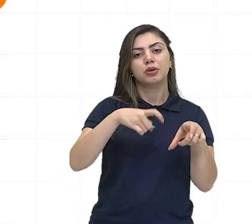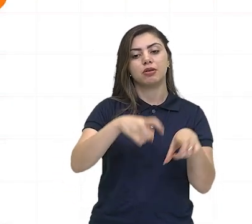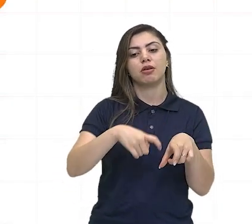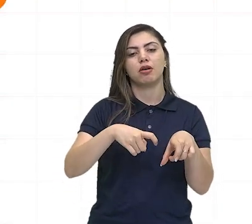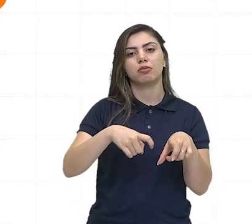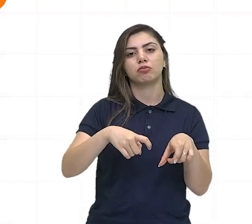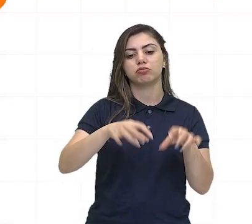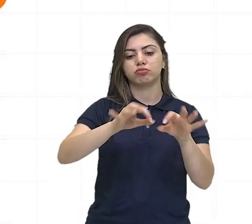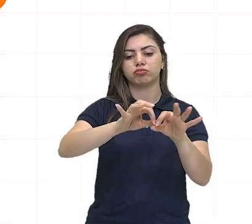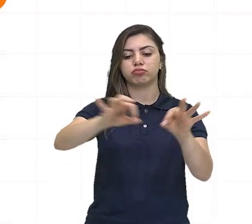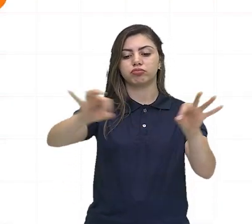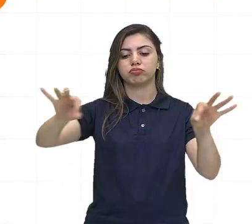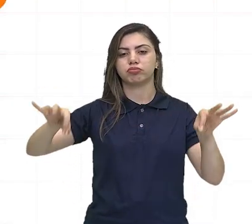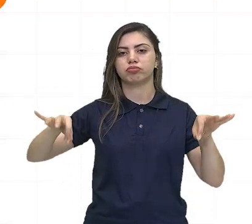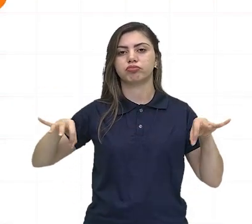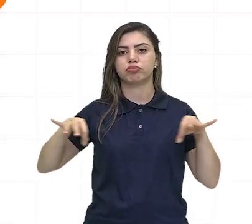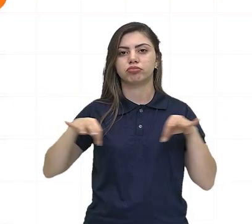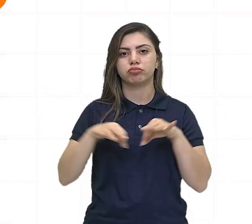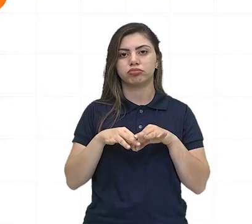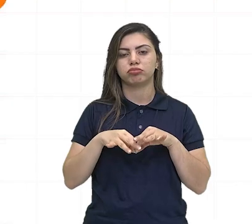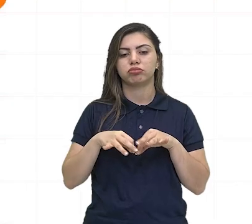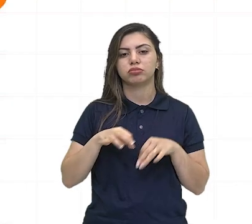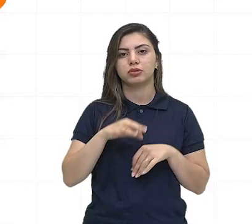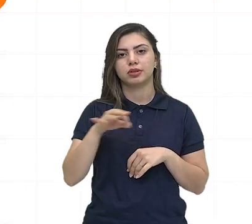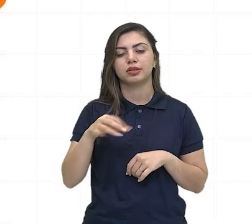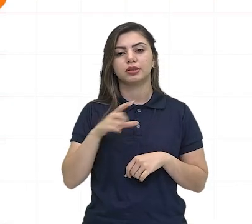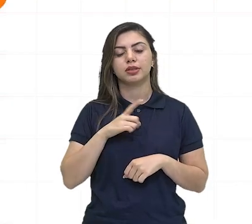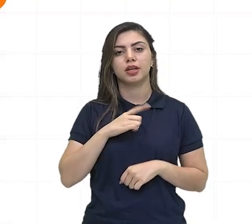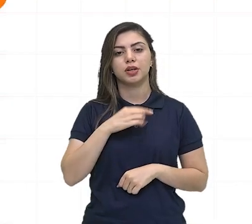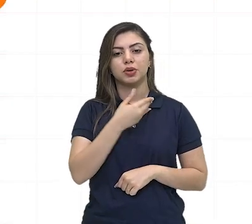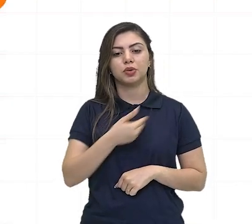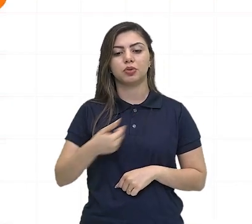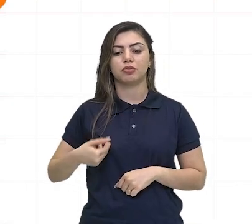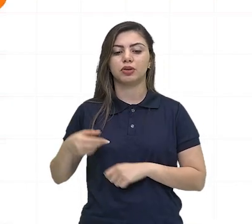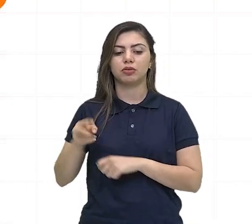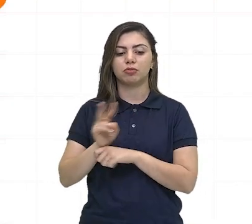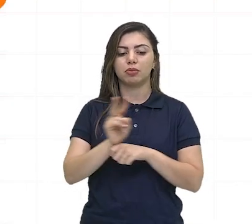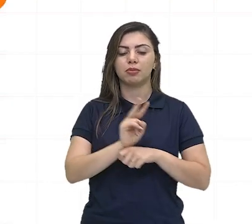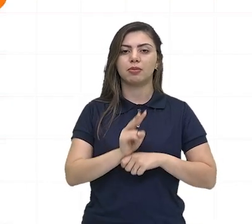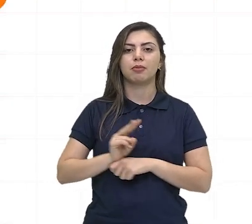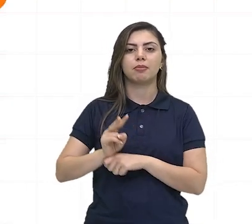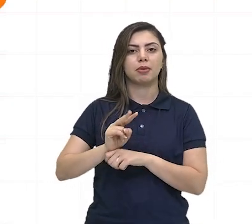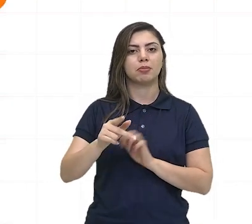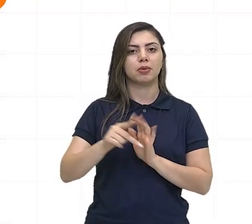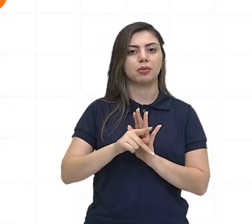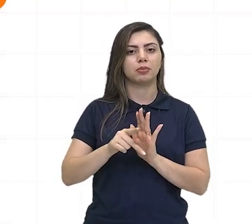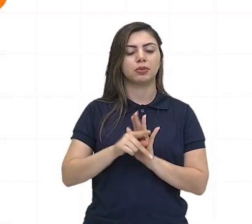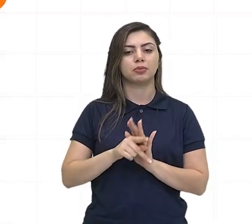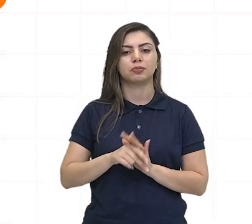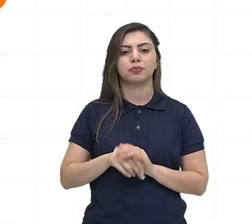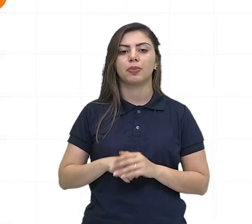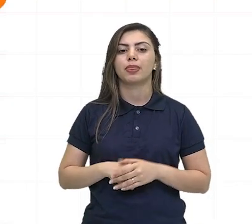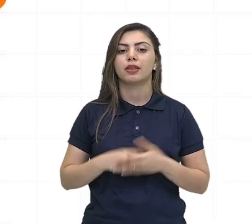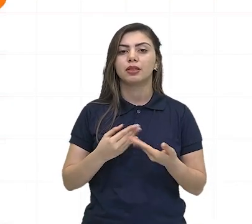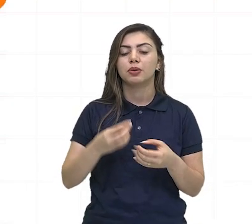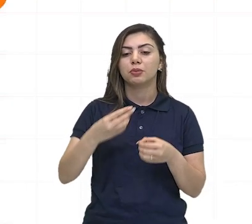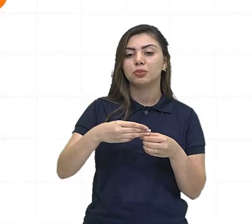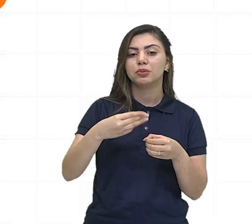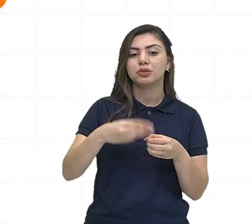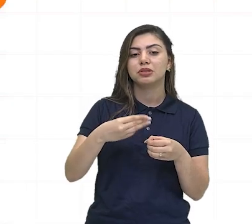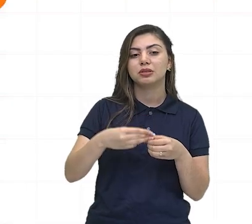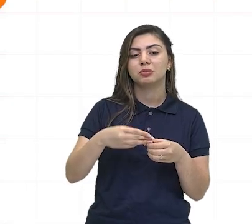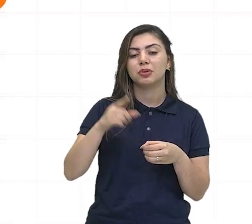rural. Então, ele vai contar com uma administração pública e jurisdição própria. O município é a menor